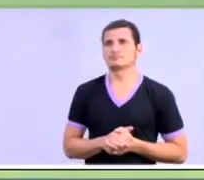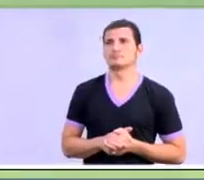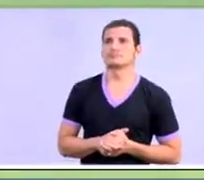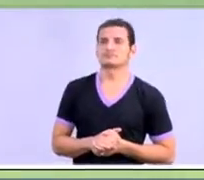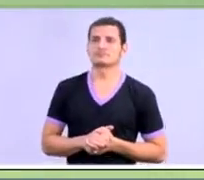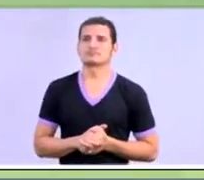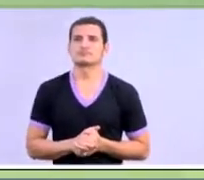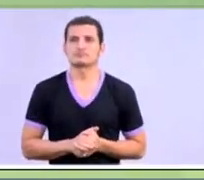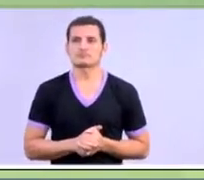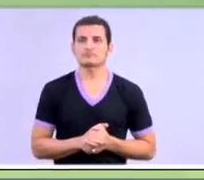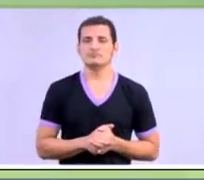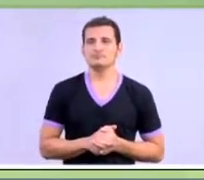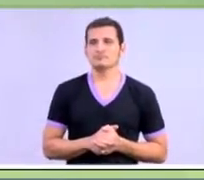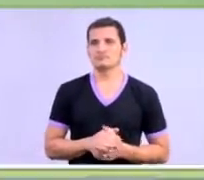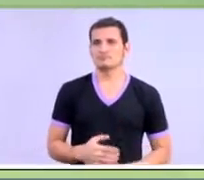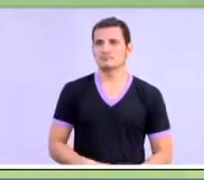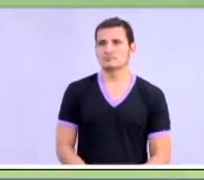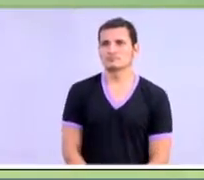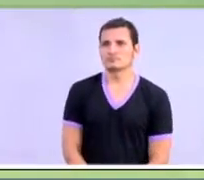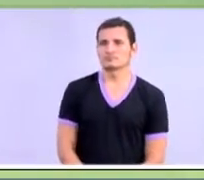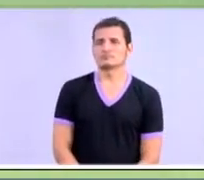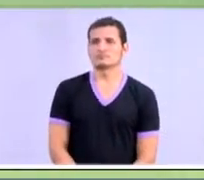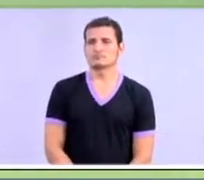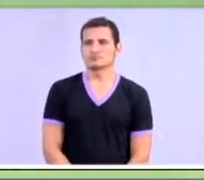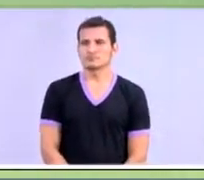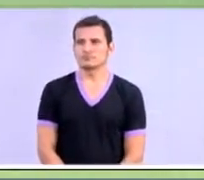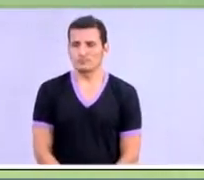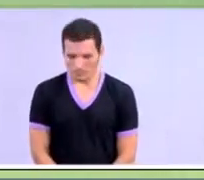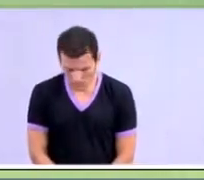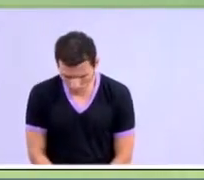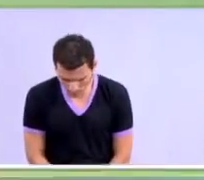trabalhados diretamente na camada 1 do modelo OSI.